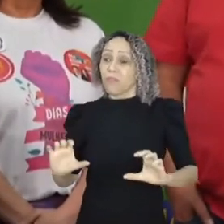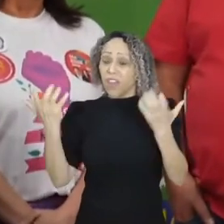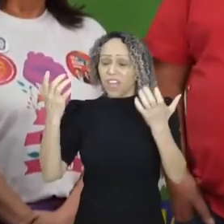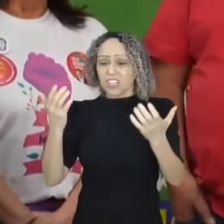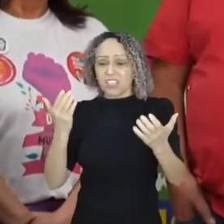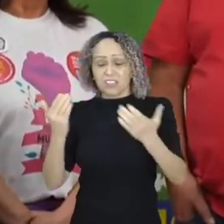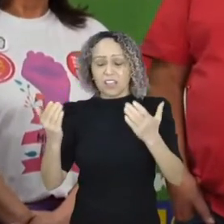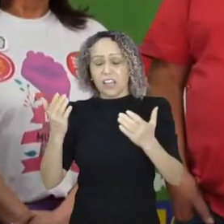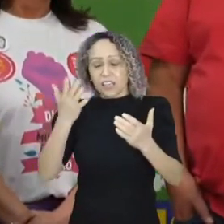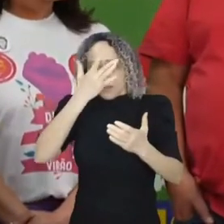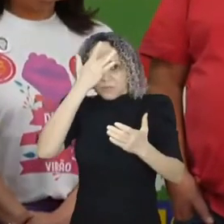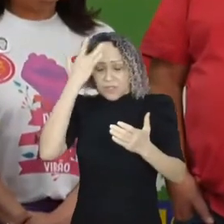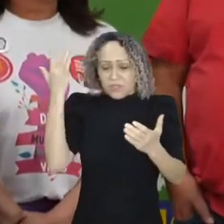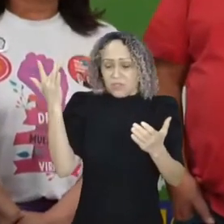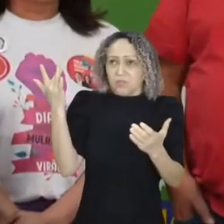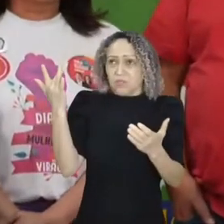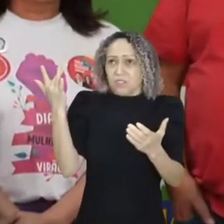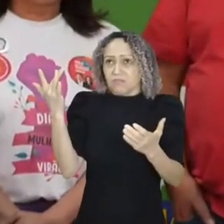seu voto.